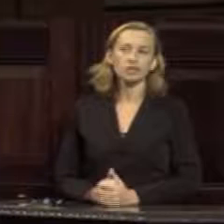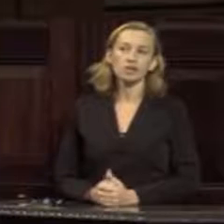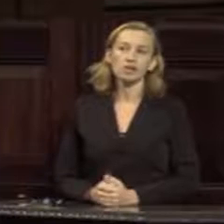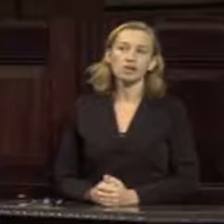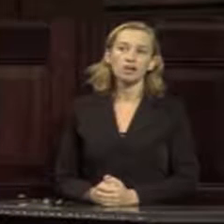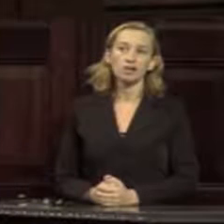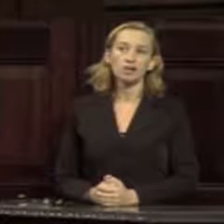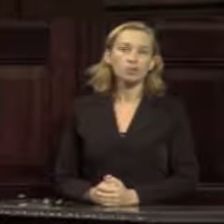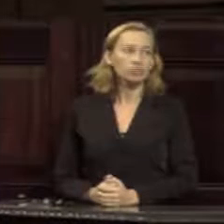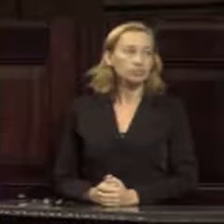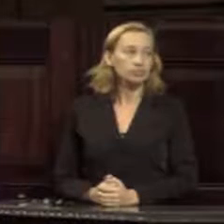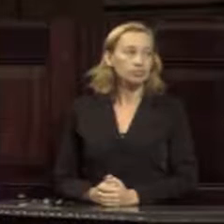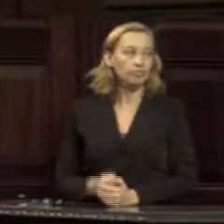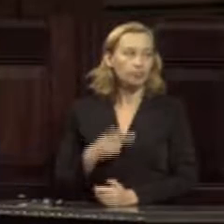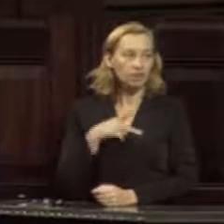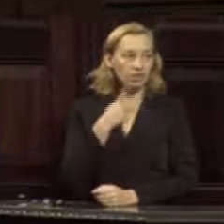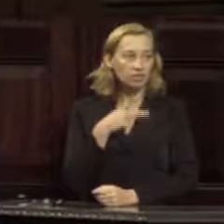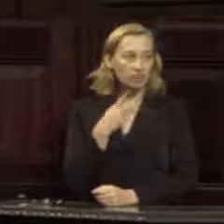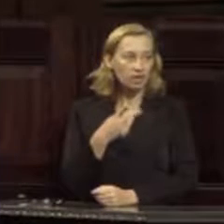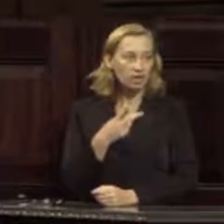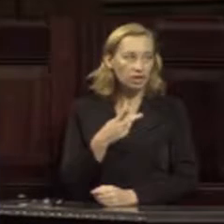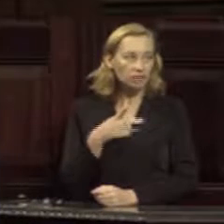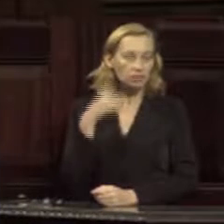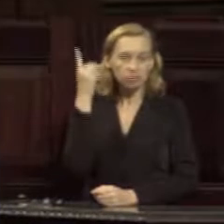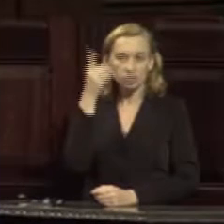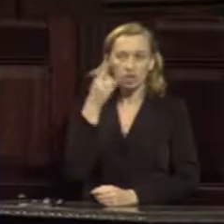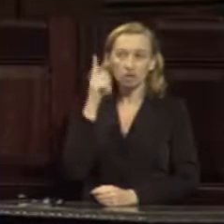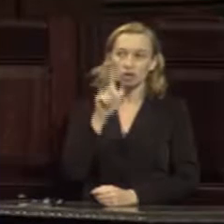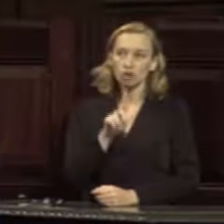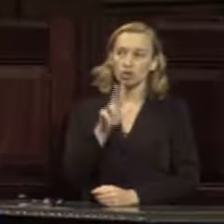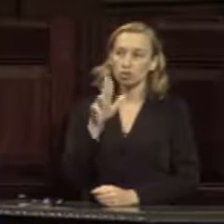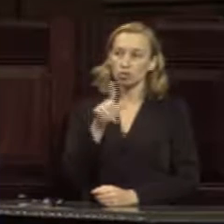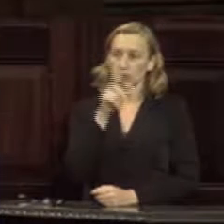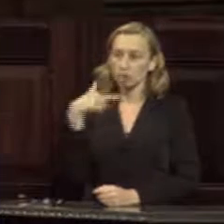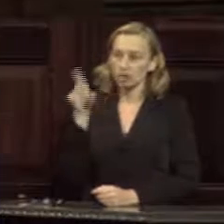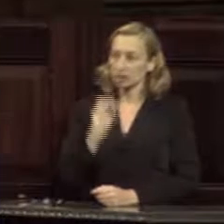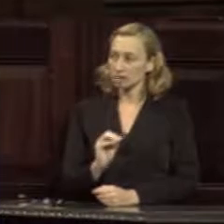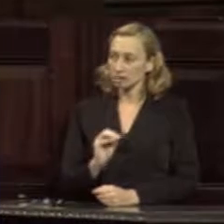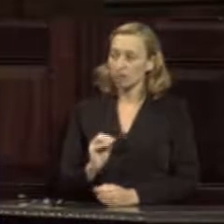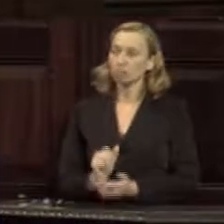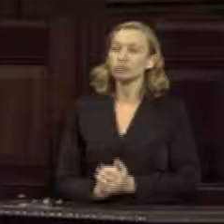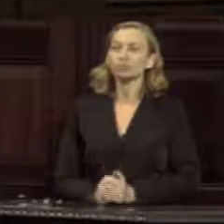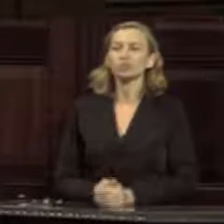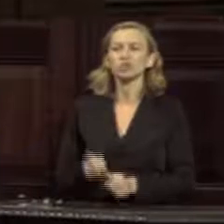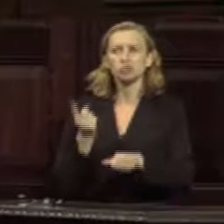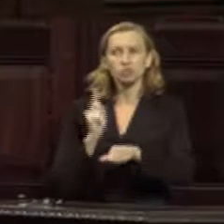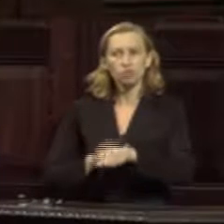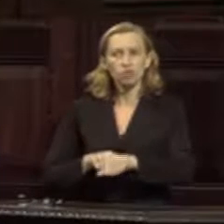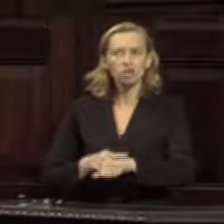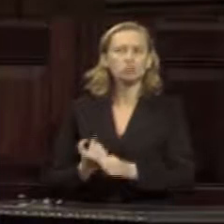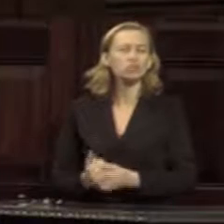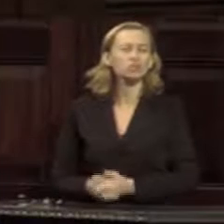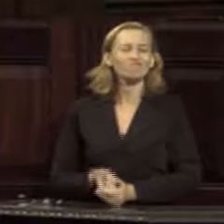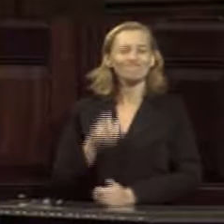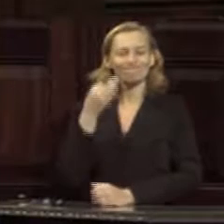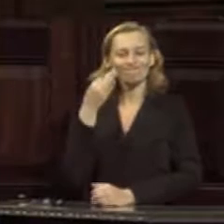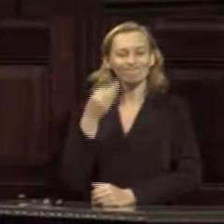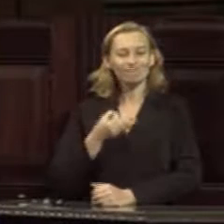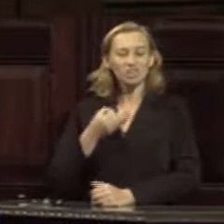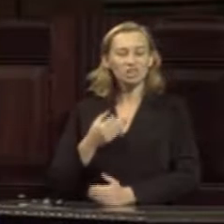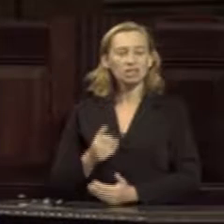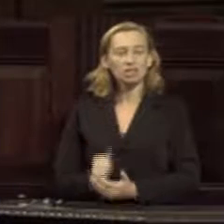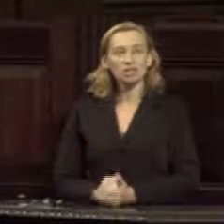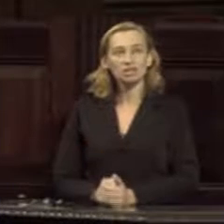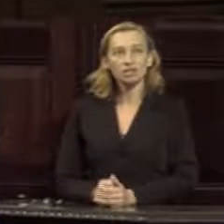de falar ao deputado Luiz Paulo nesse momento. Tenho certeza que